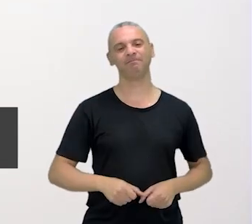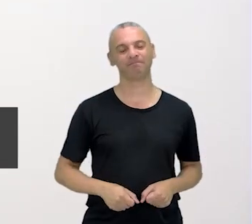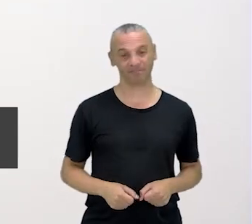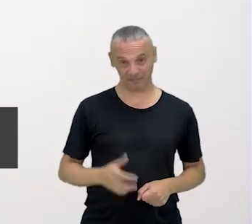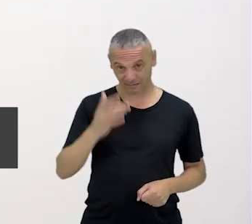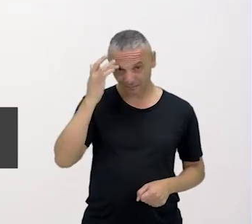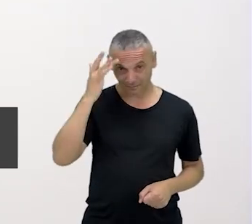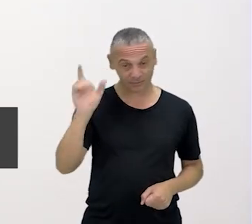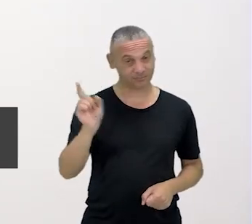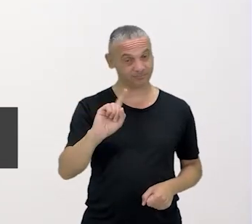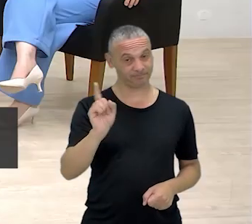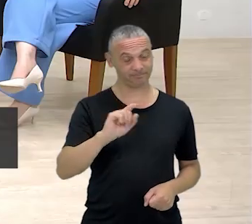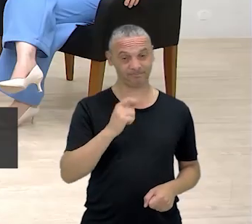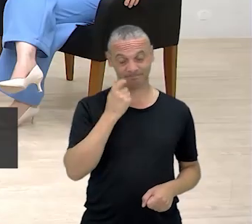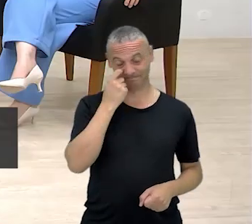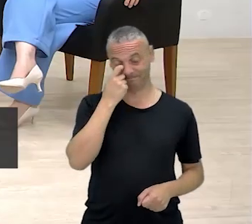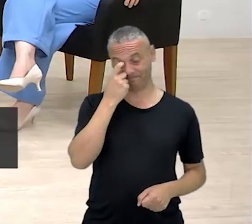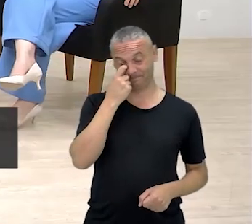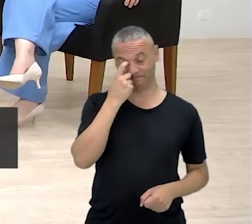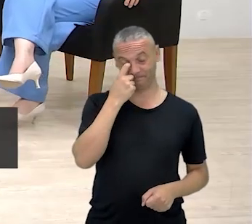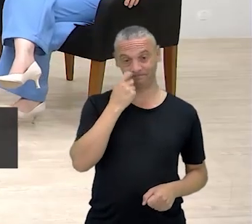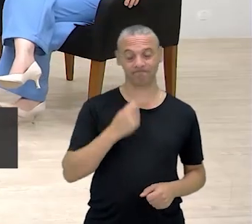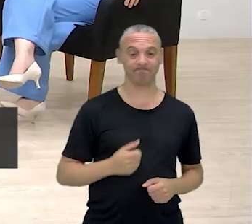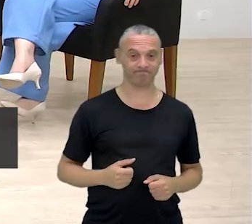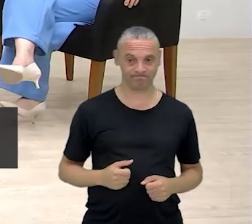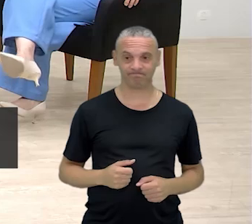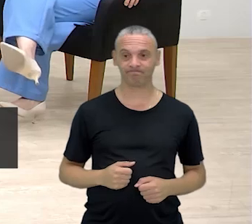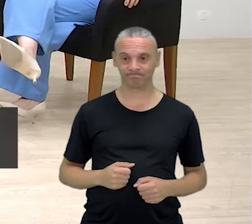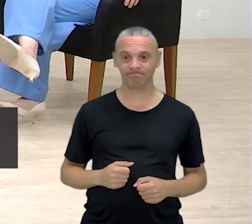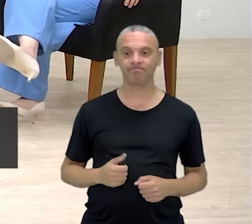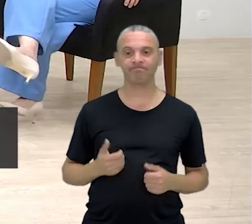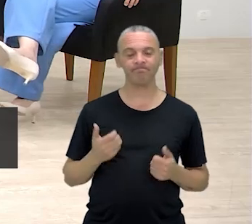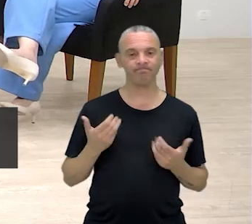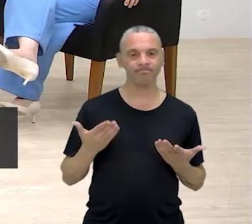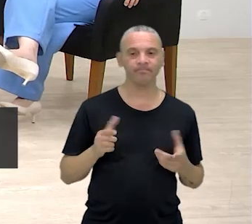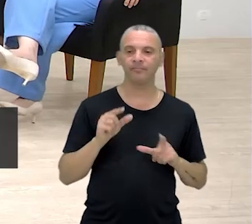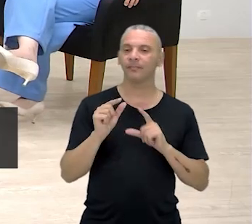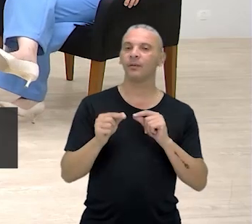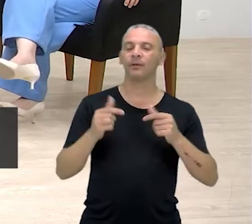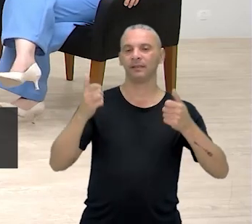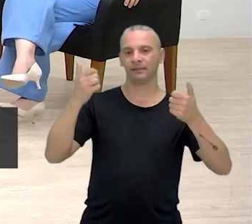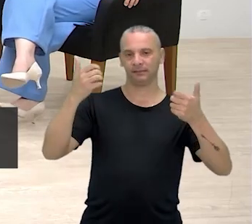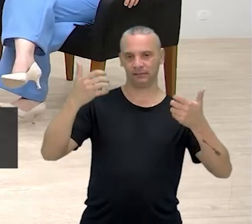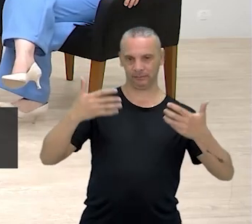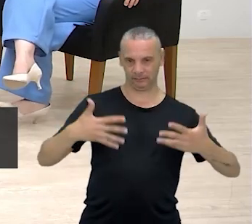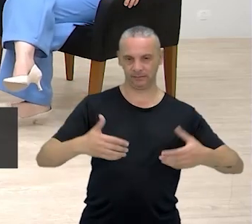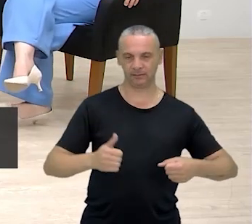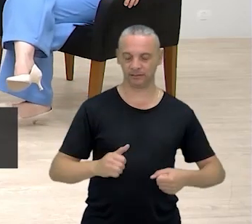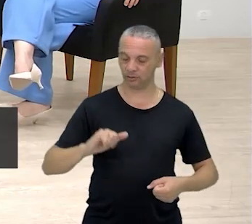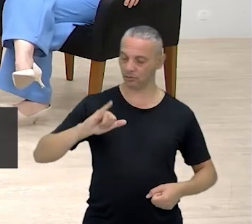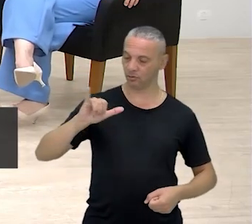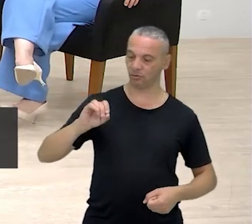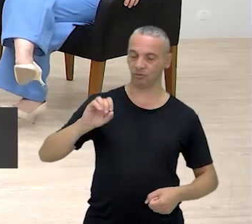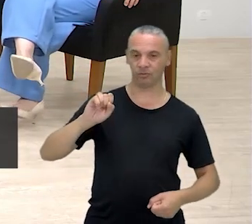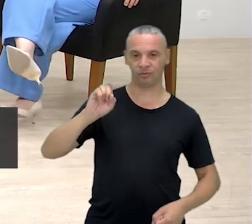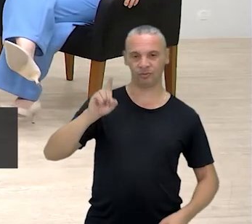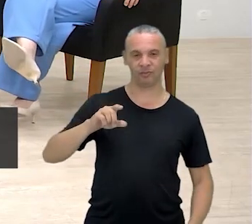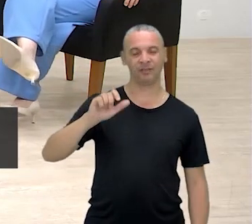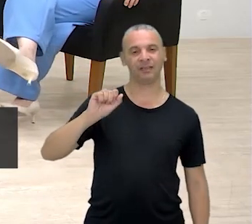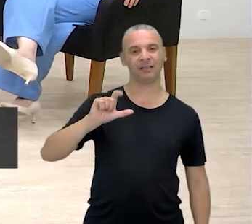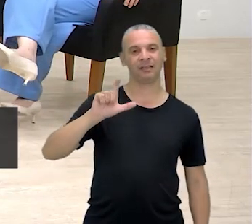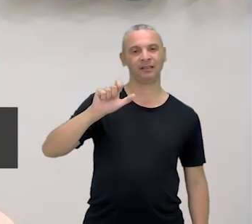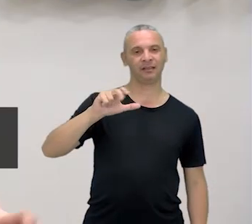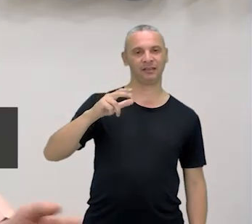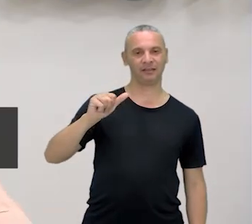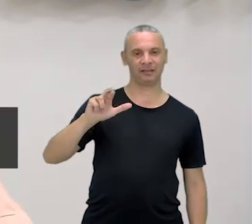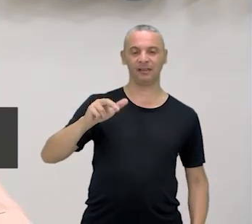Não é fácil. Não é fácil falar de amor, mas o que o José de Alencar falou pra gente, que o amor é contagiante,